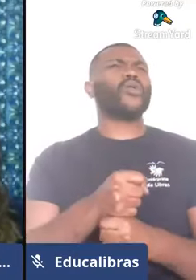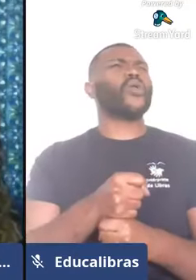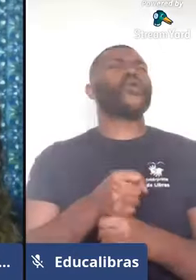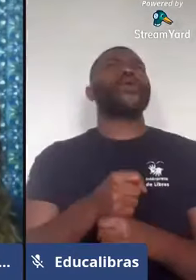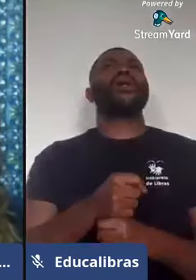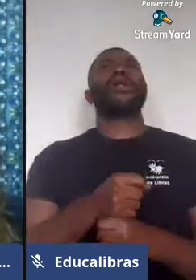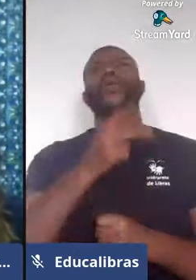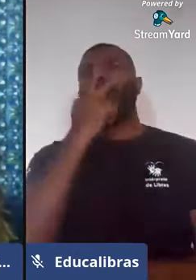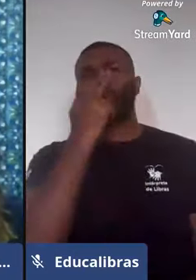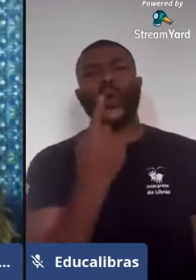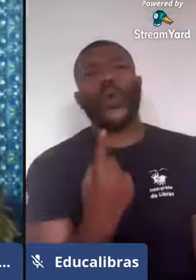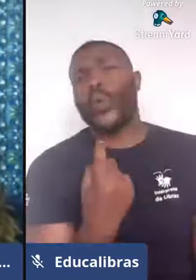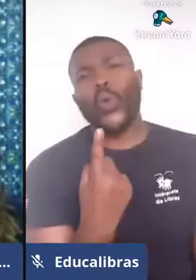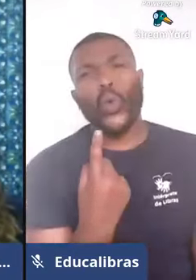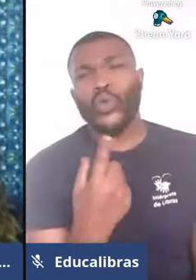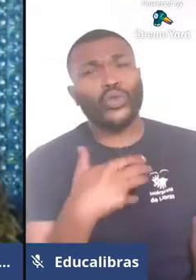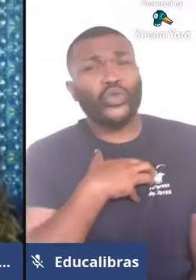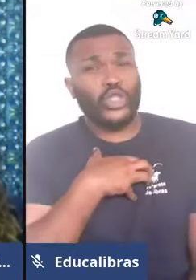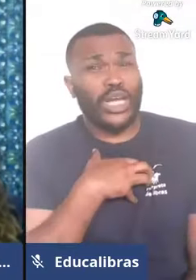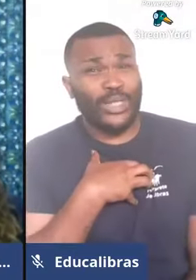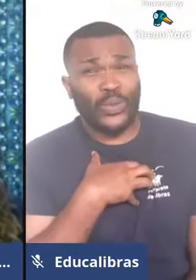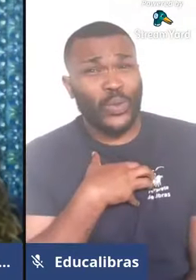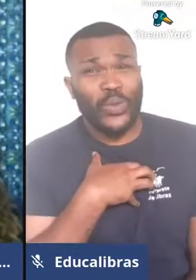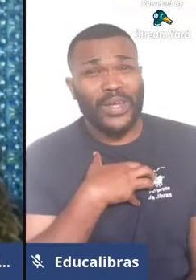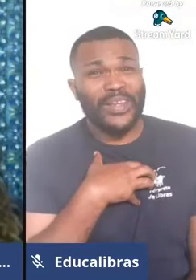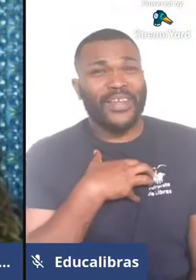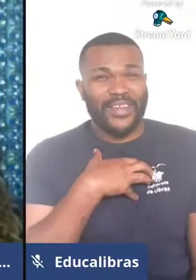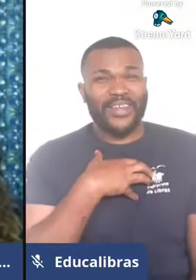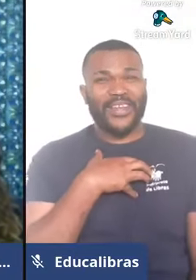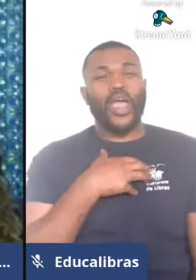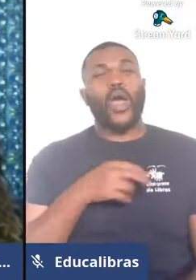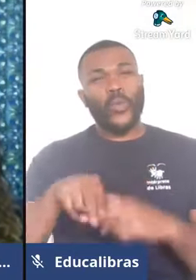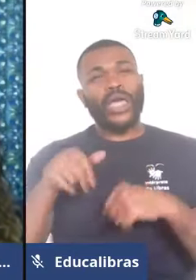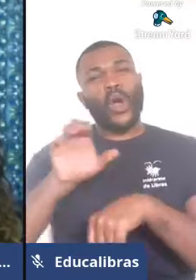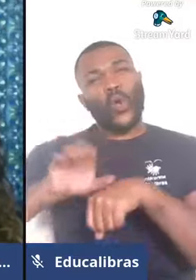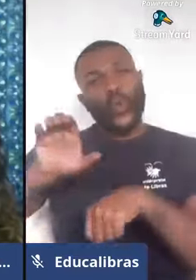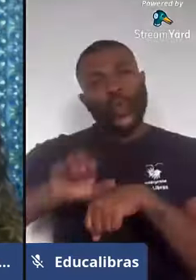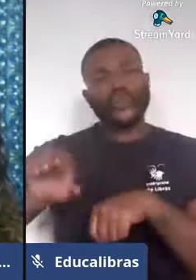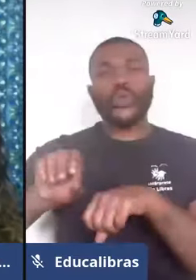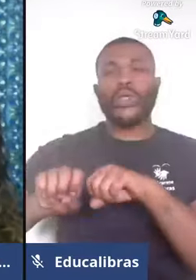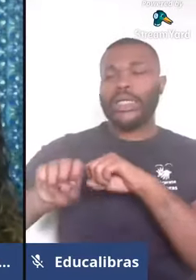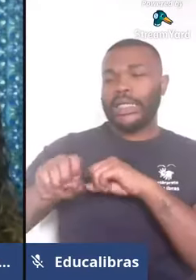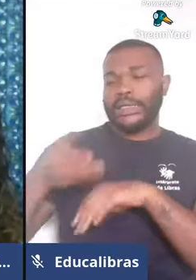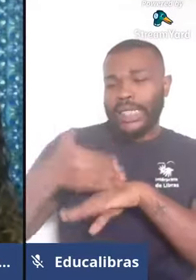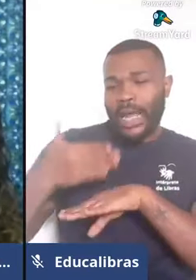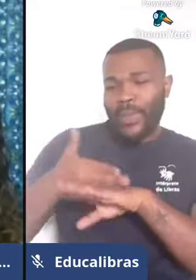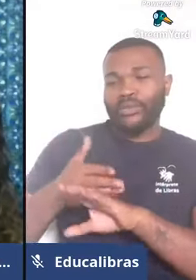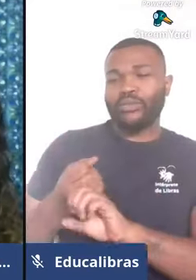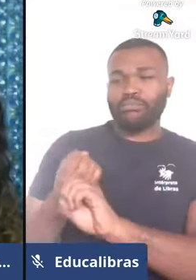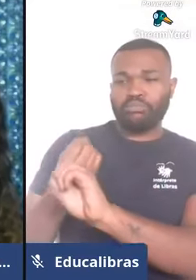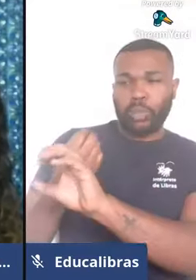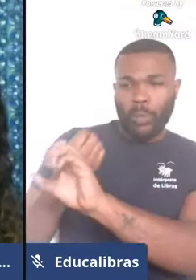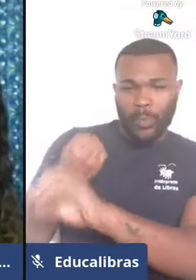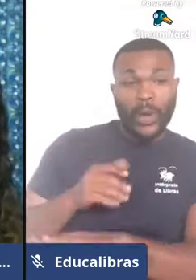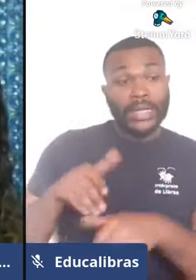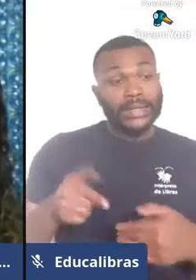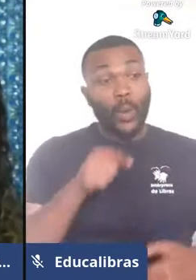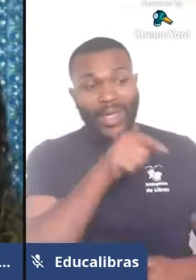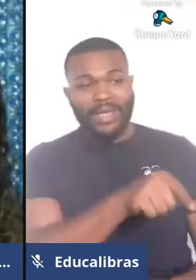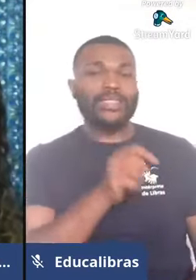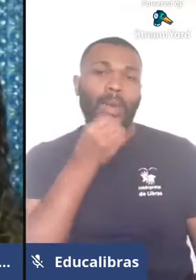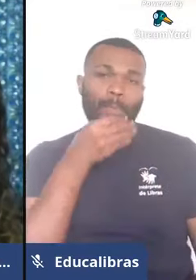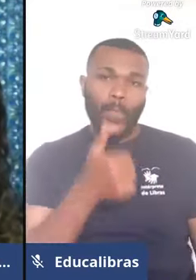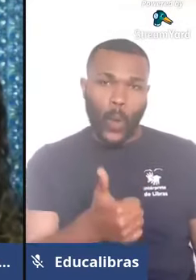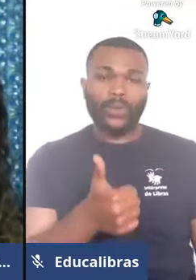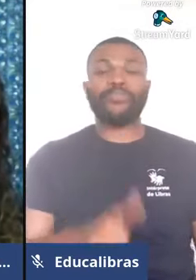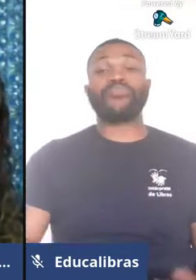única opção possível, né? Tirando os cursos de treinamento remoto, é uma opção muito boa. Outra coisa que a gente tem um